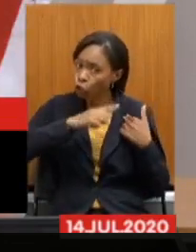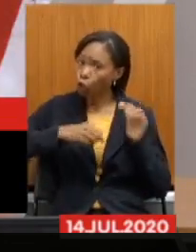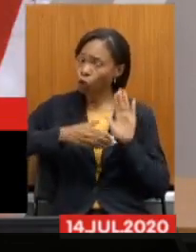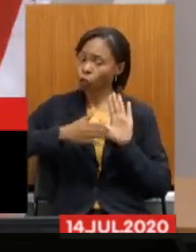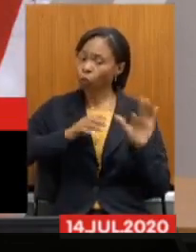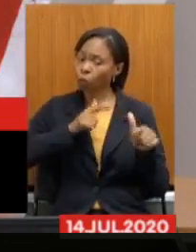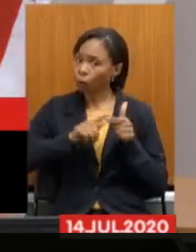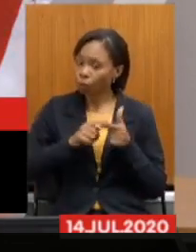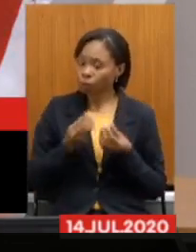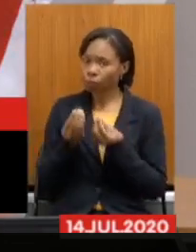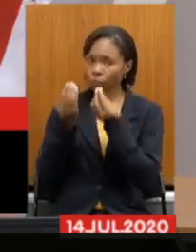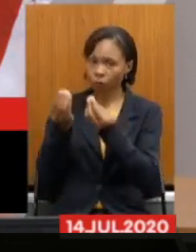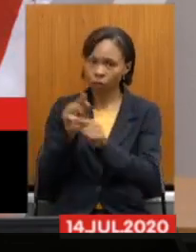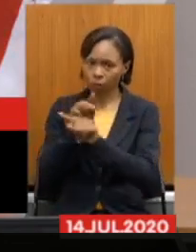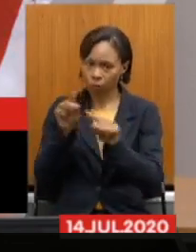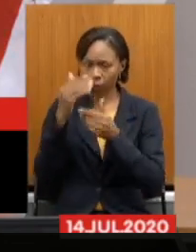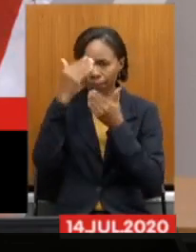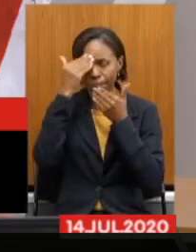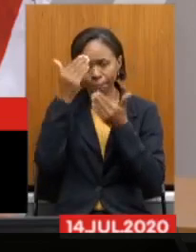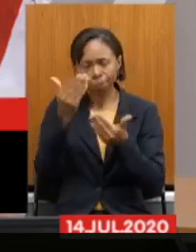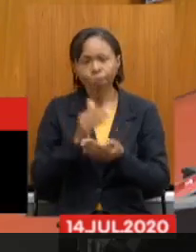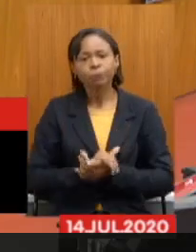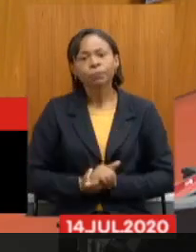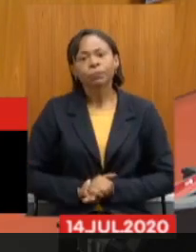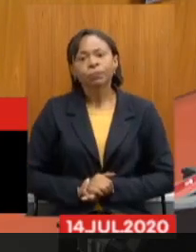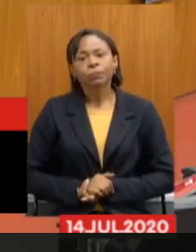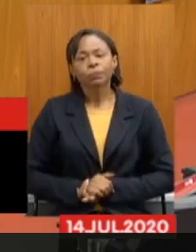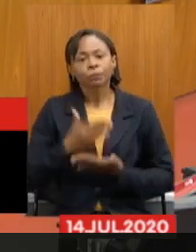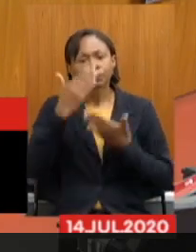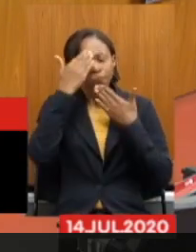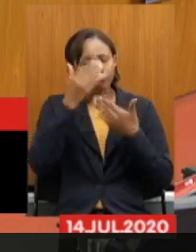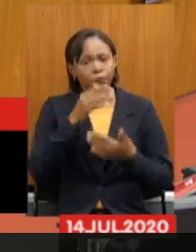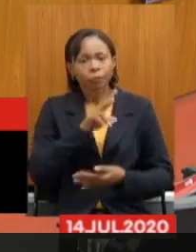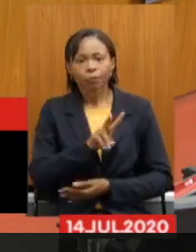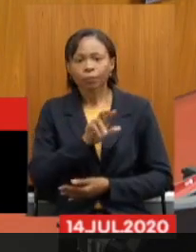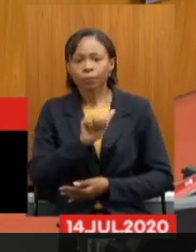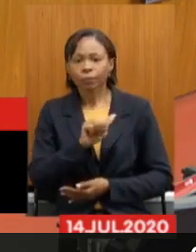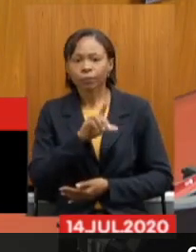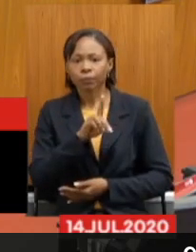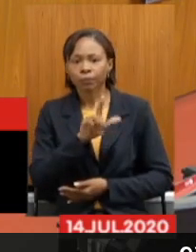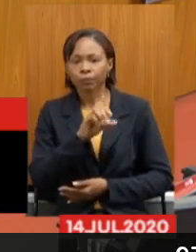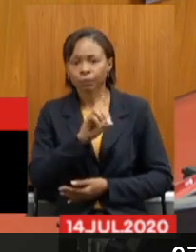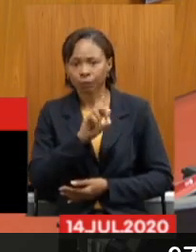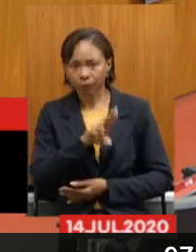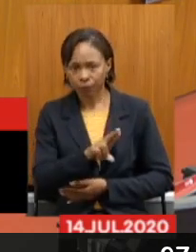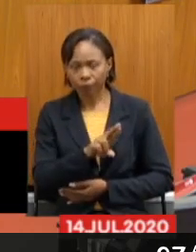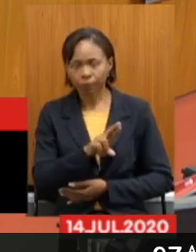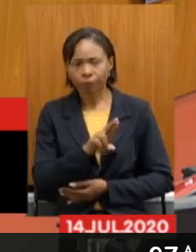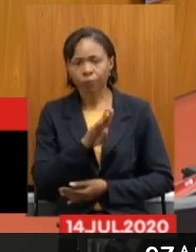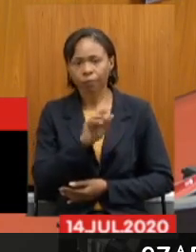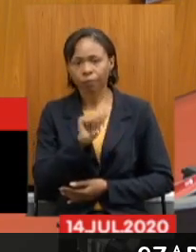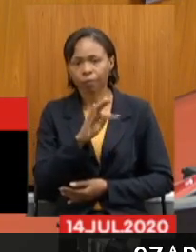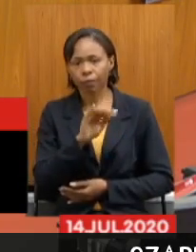dito. Muito obrigado, senhor Valdir Batista da Silva, representante do Sindicato